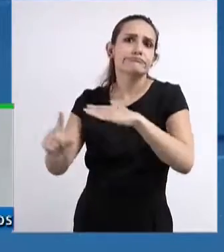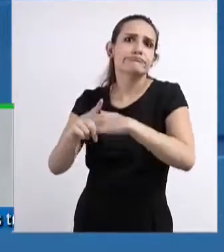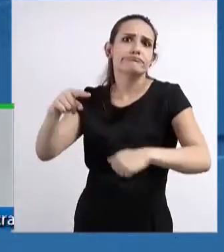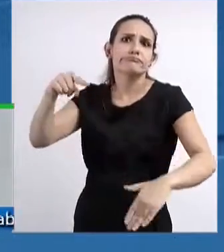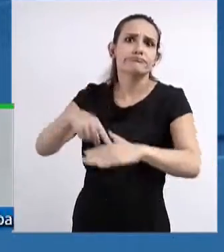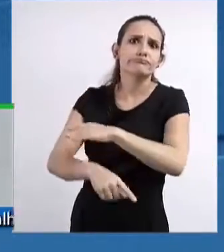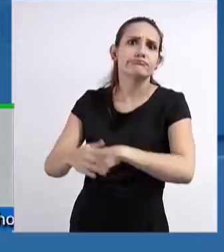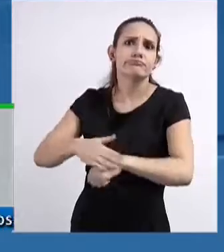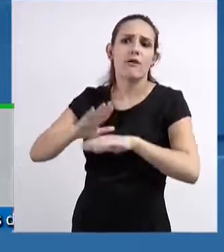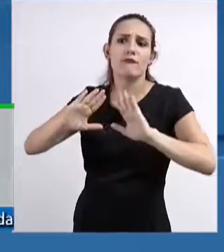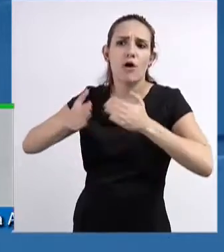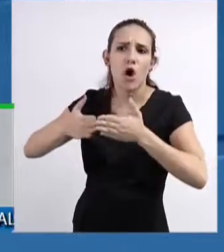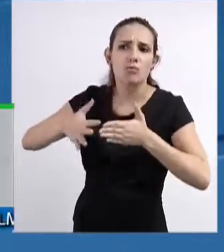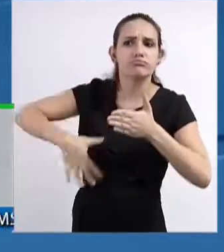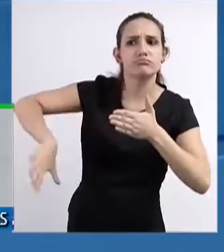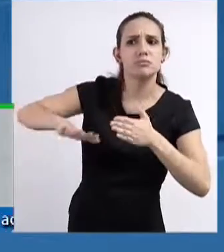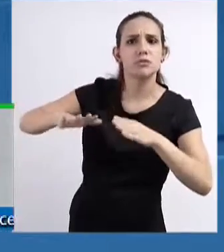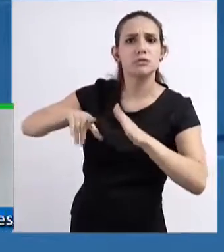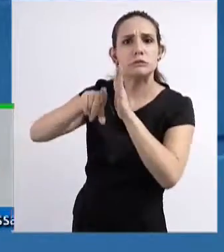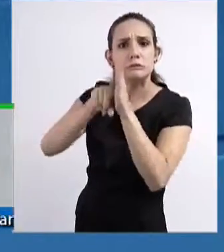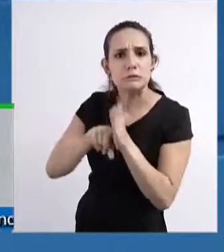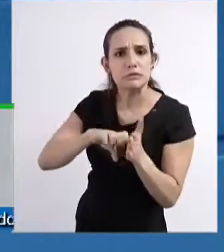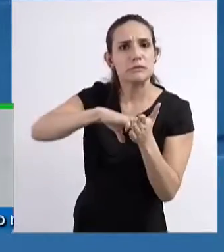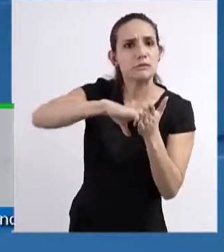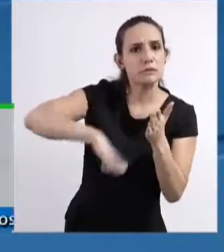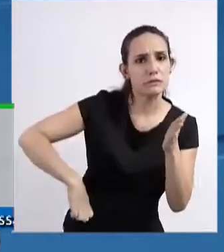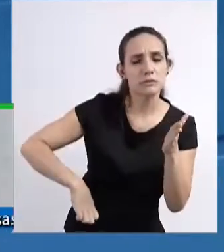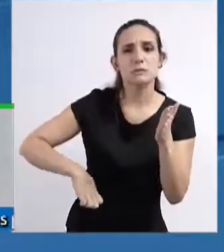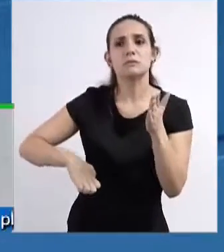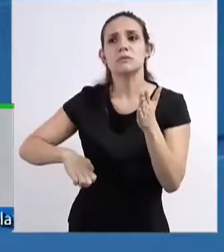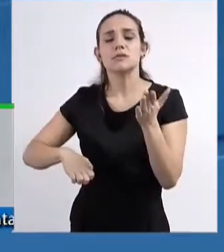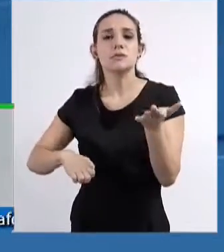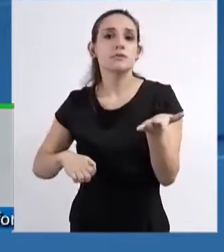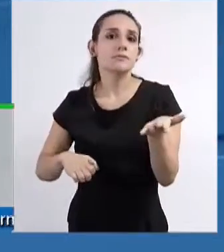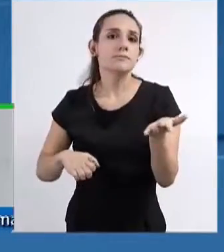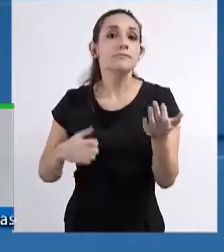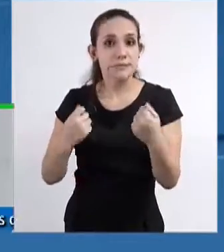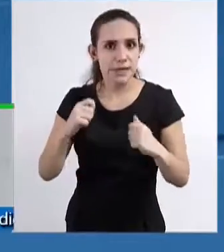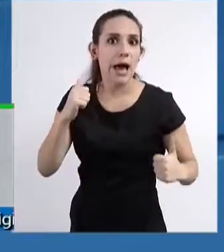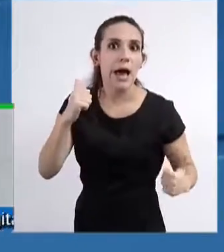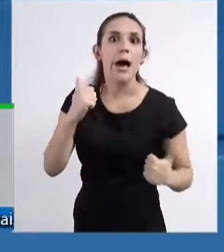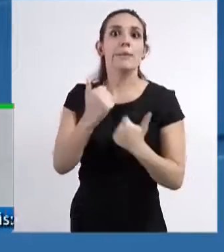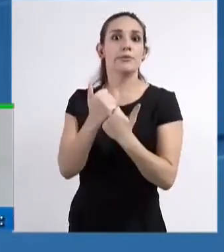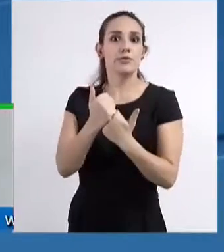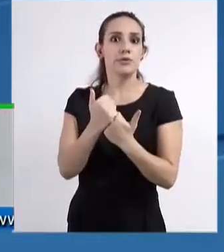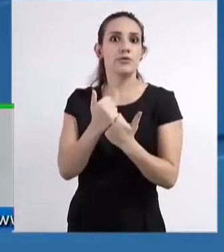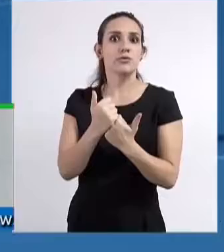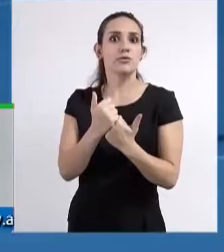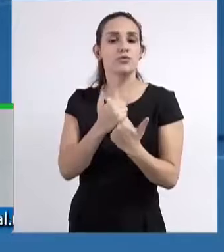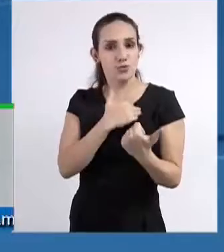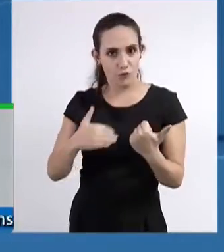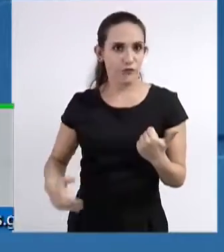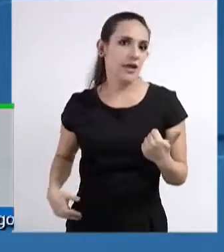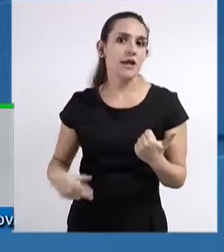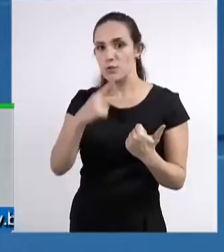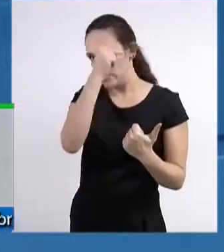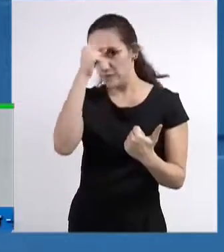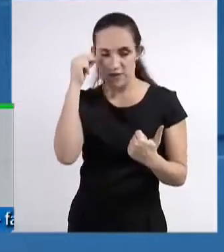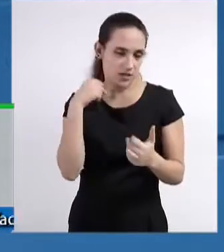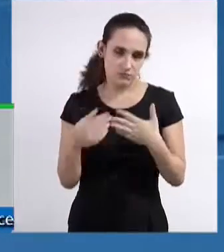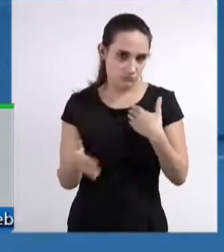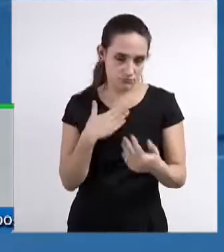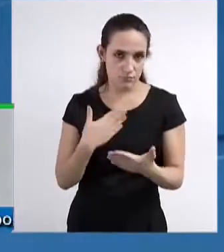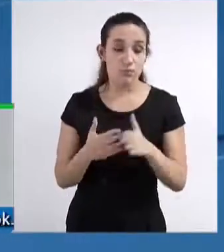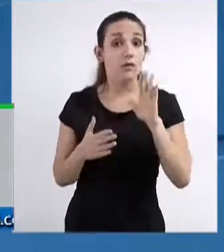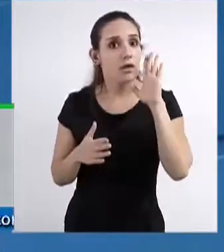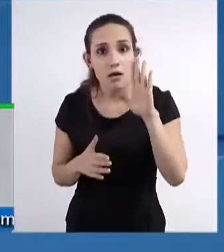atendimento especializado, de exames médicos que precisam, né, do apoio da rede pública de saúde, de um modo geral,